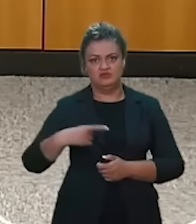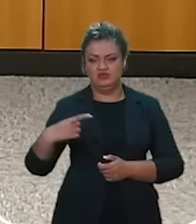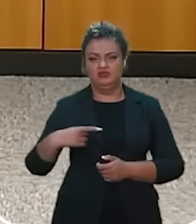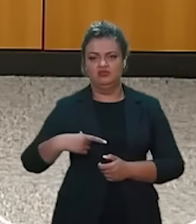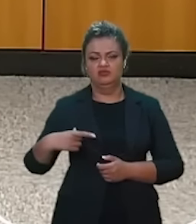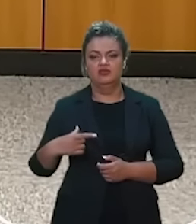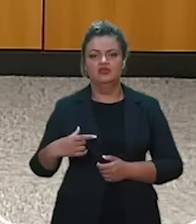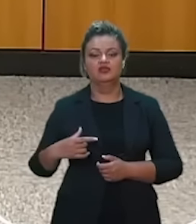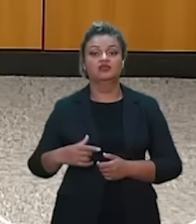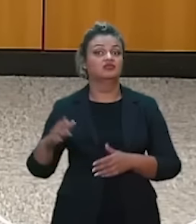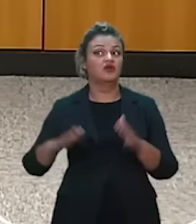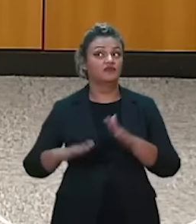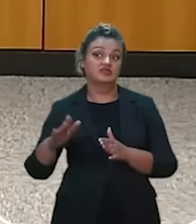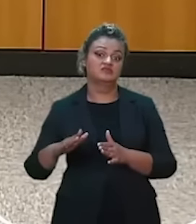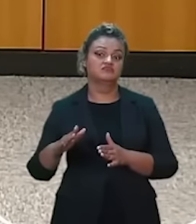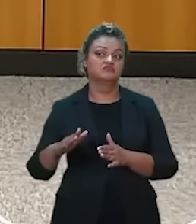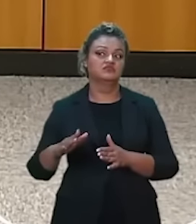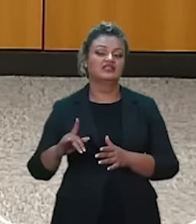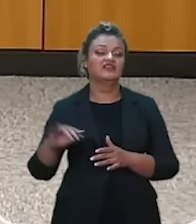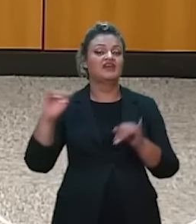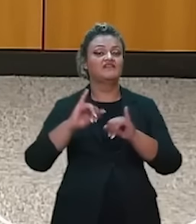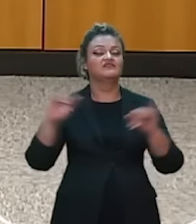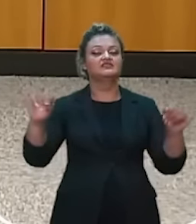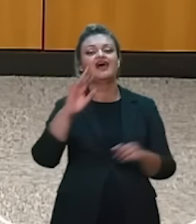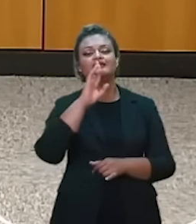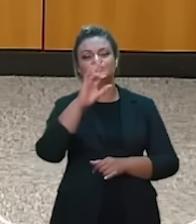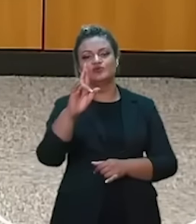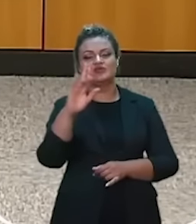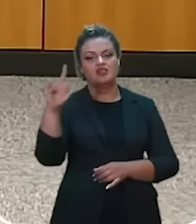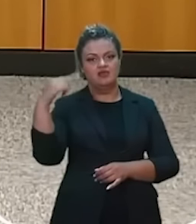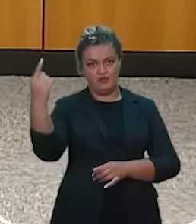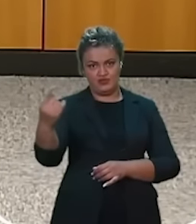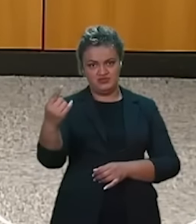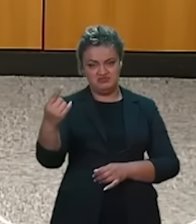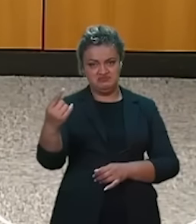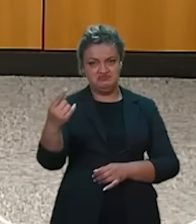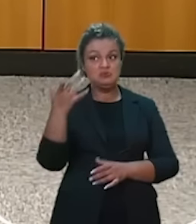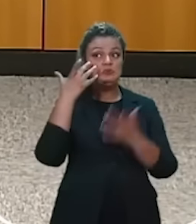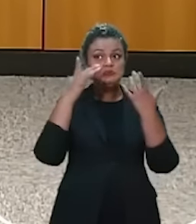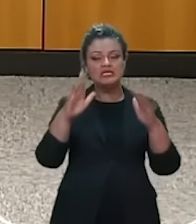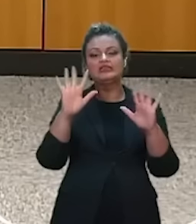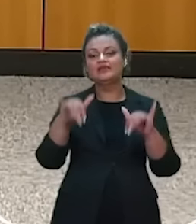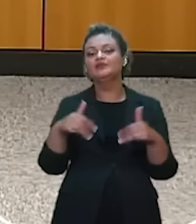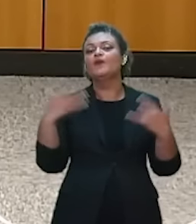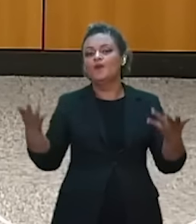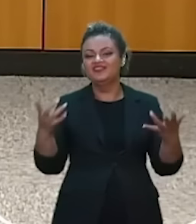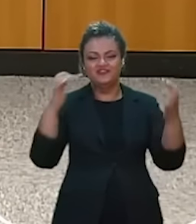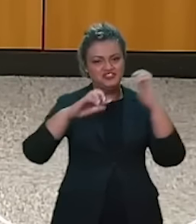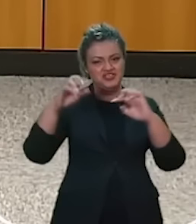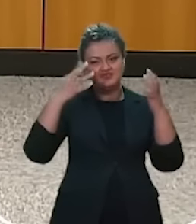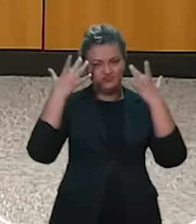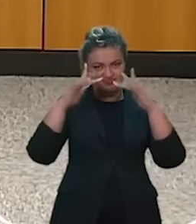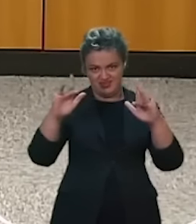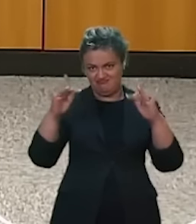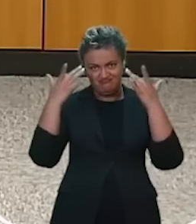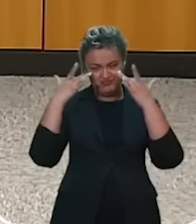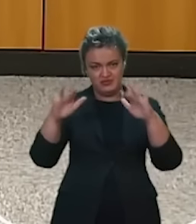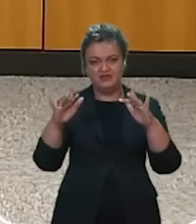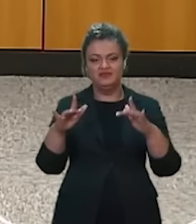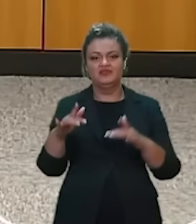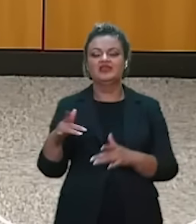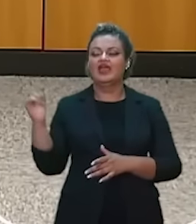aqui para se Deus quiser anunciar o resultado final dessas investigações não sei quando realmente é impossível prever já será